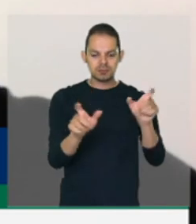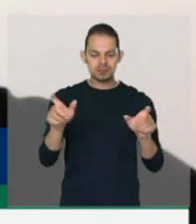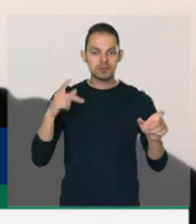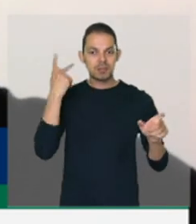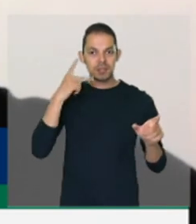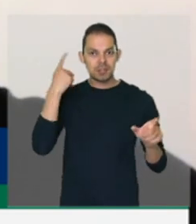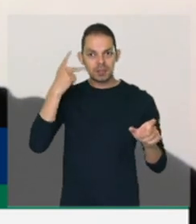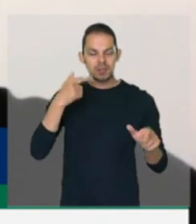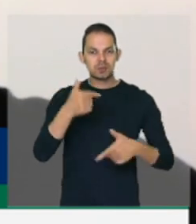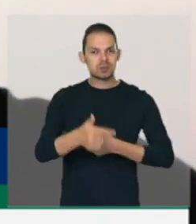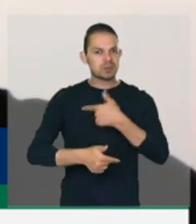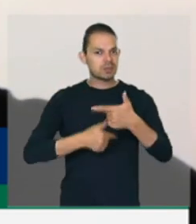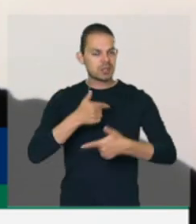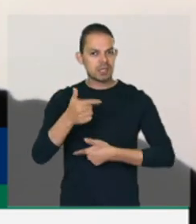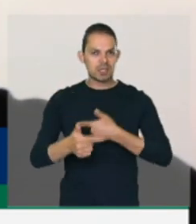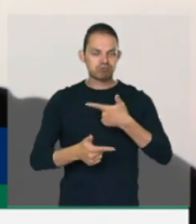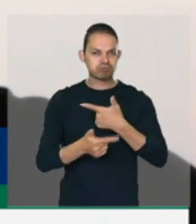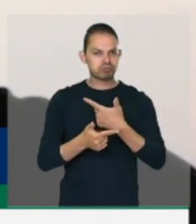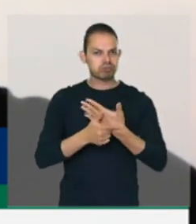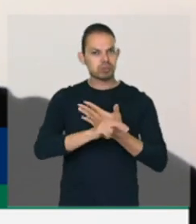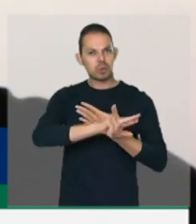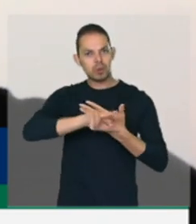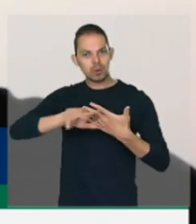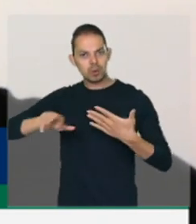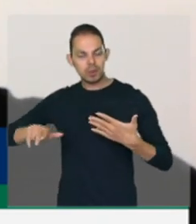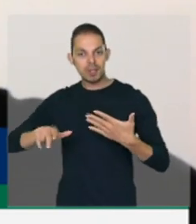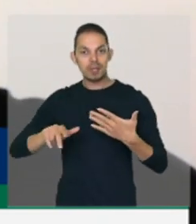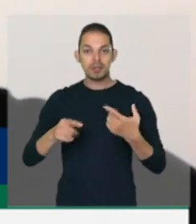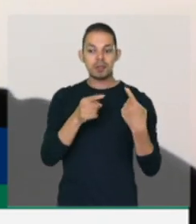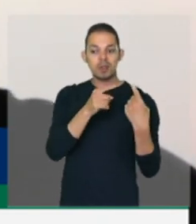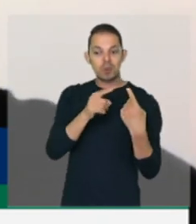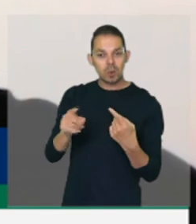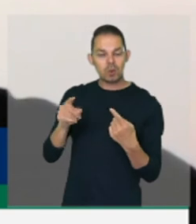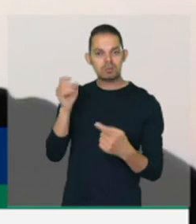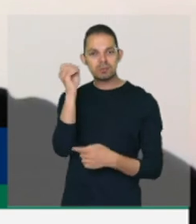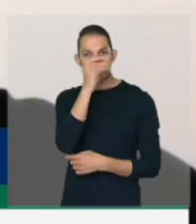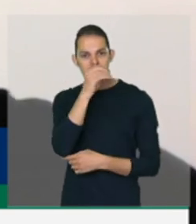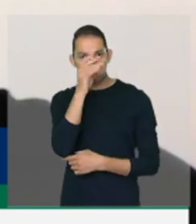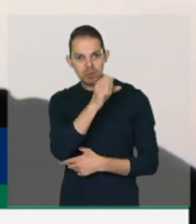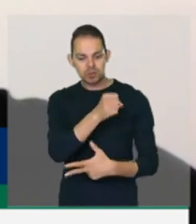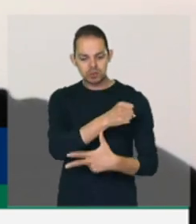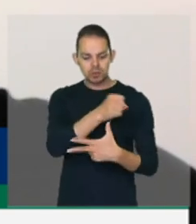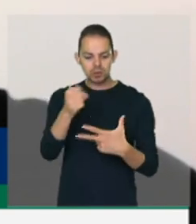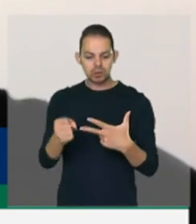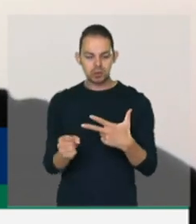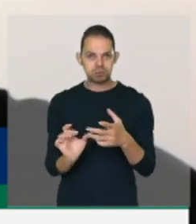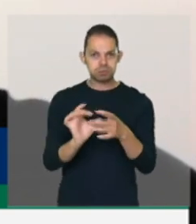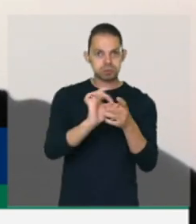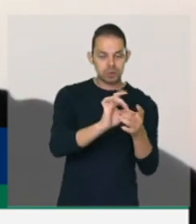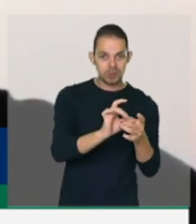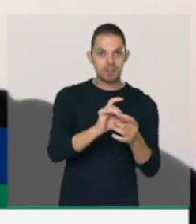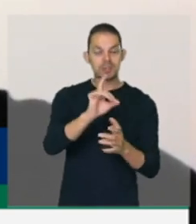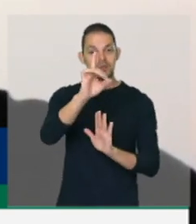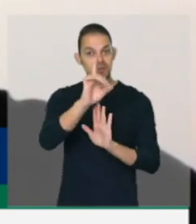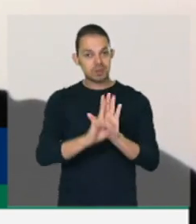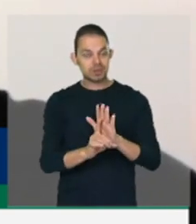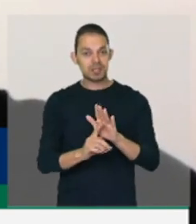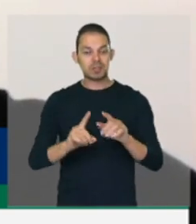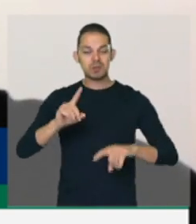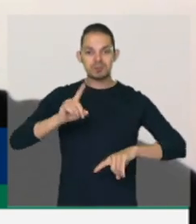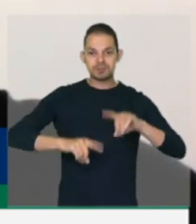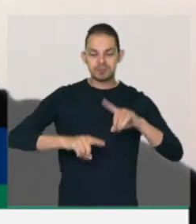no exercício de suas nobres funções, contra os abusos e pressões dos demais poderes, constituindo-se, pois, um direito instrumental